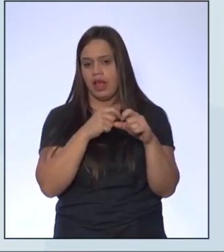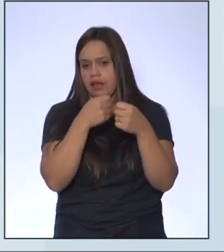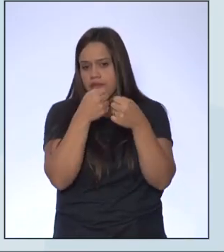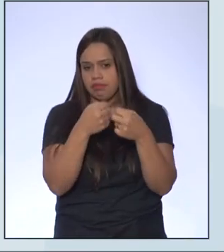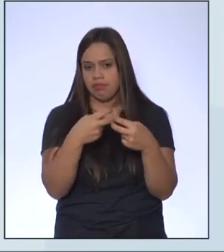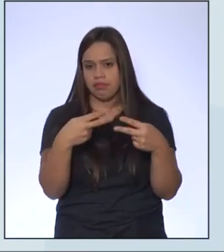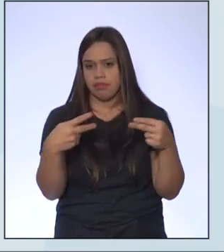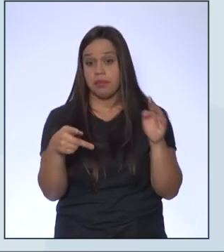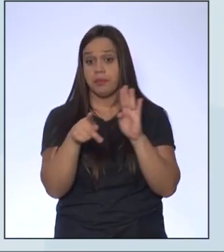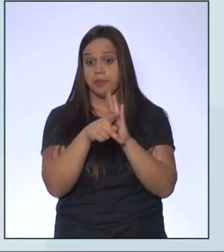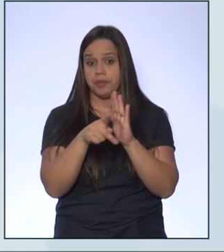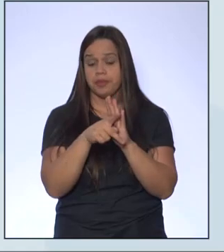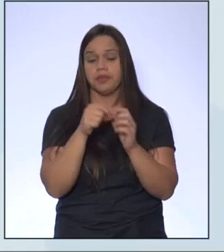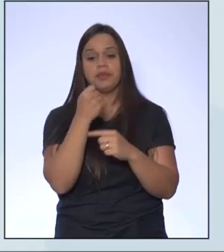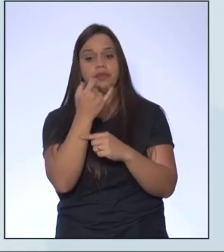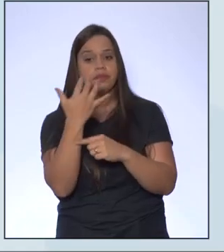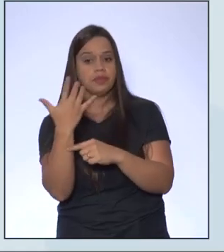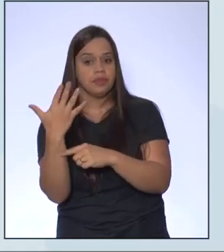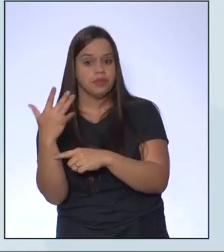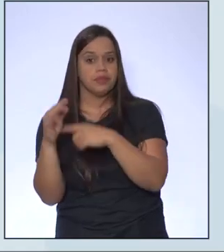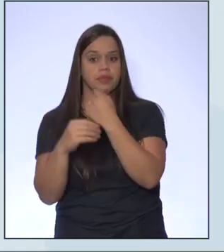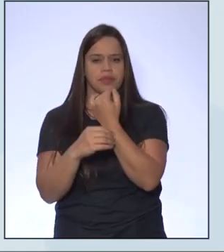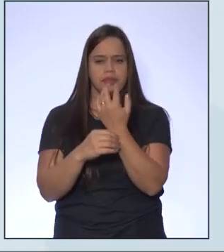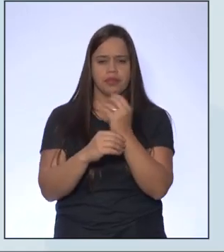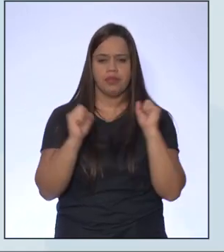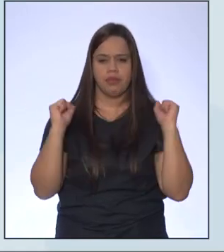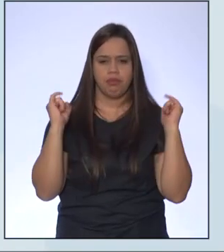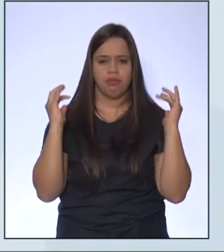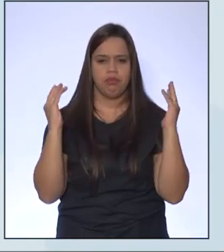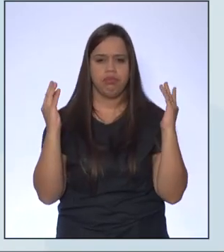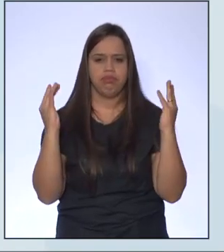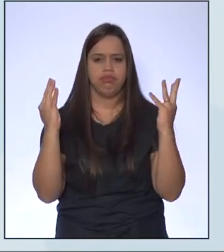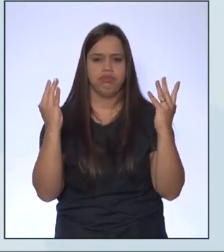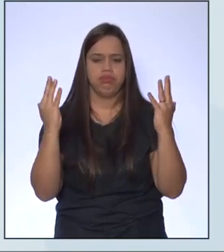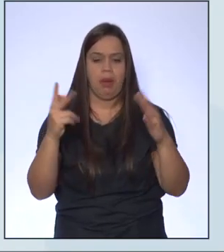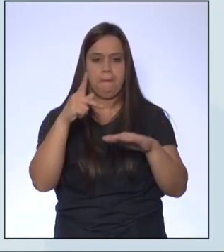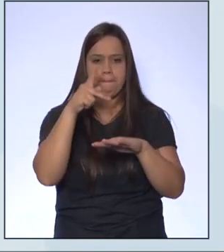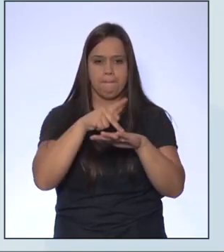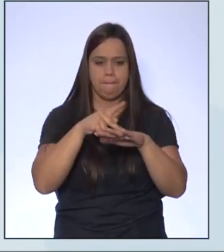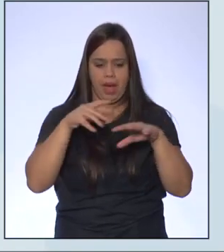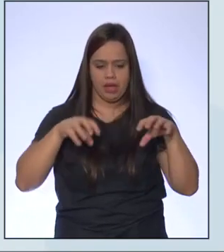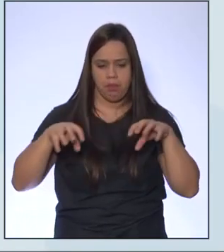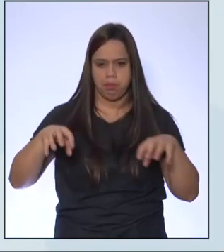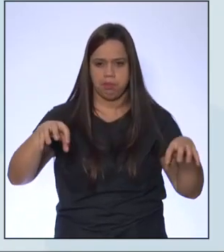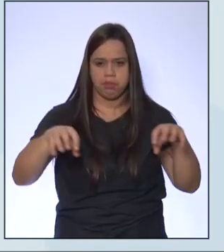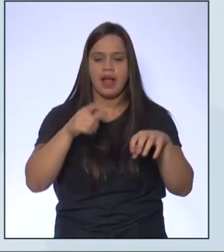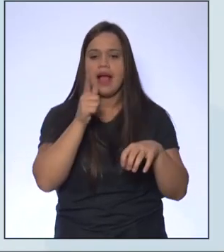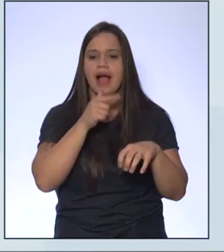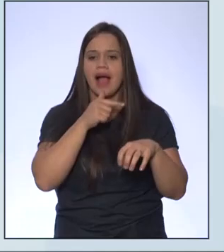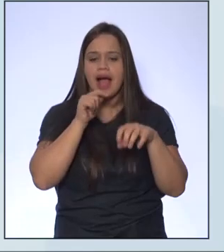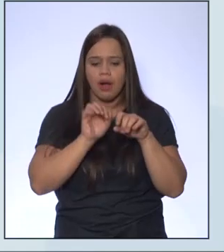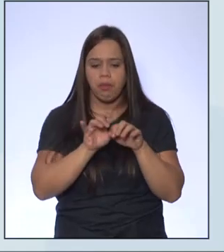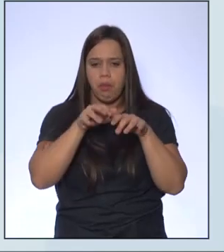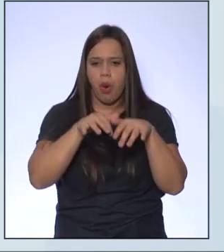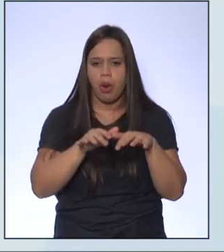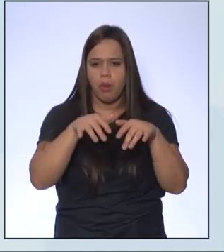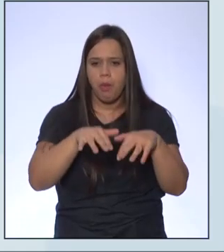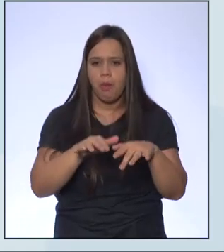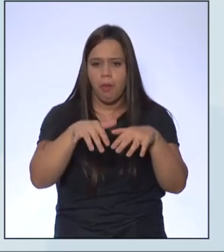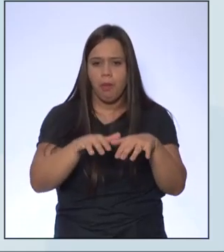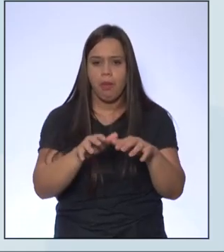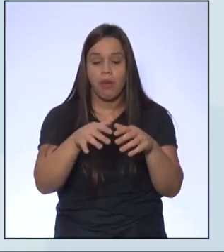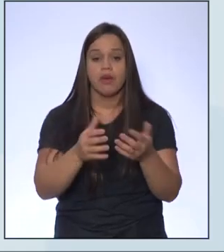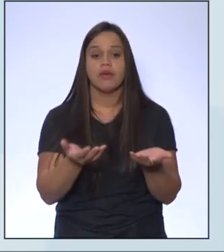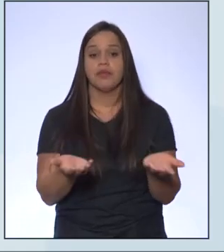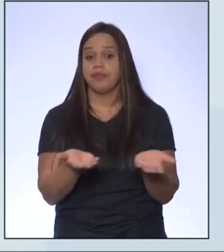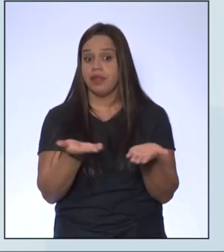elementos da natureza, né? A vegetação, as rochas, a água. E se a gente...